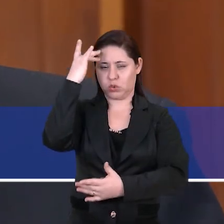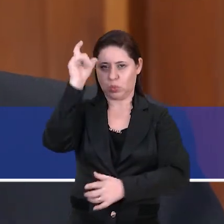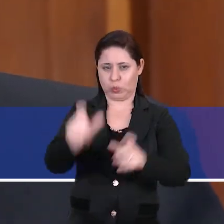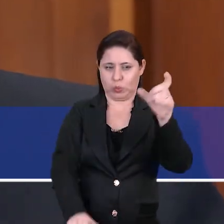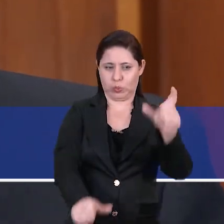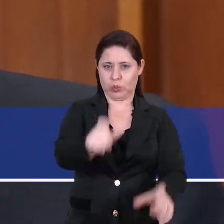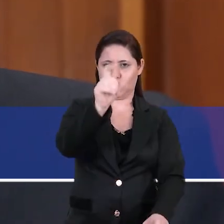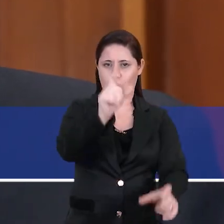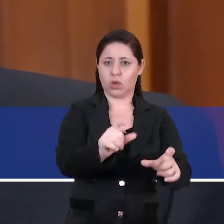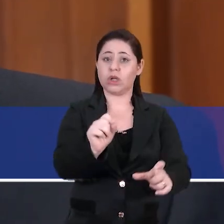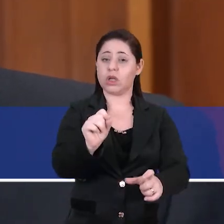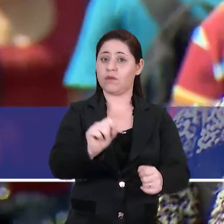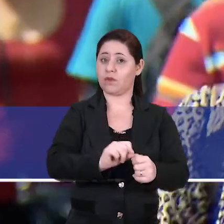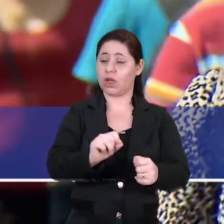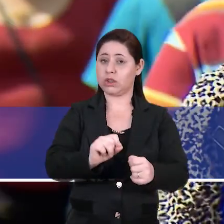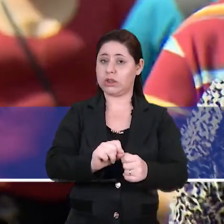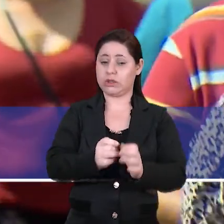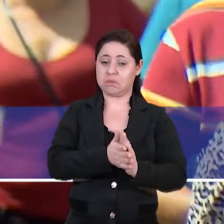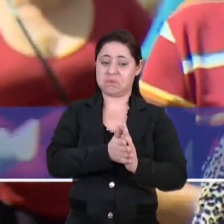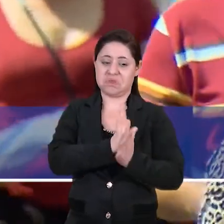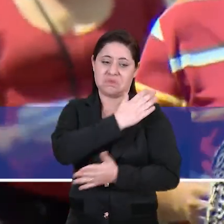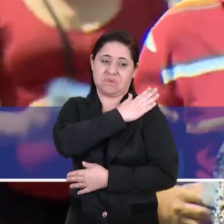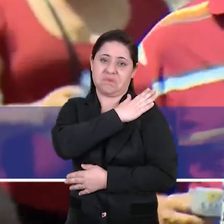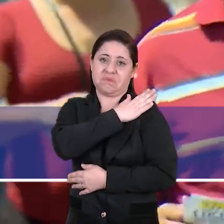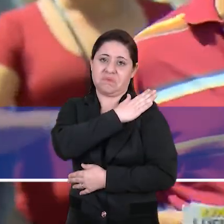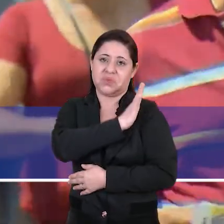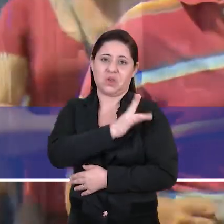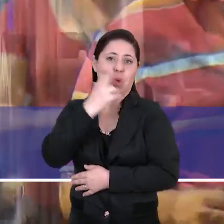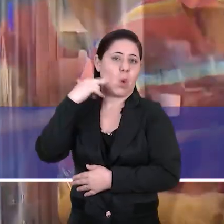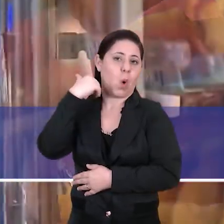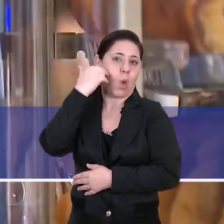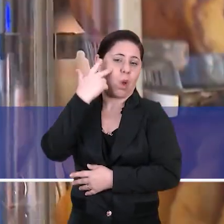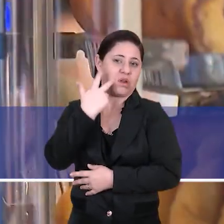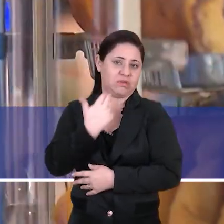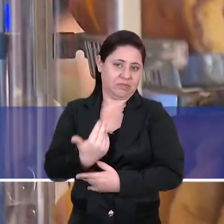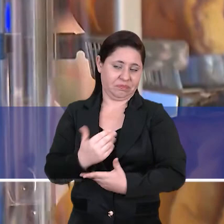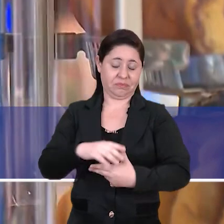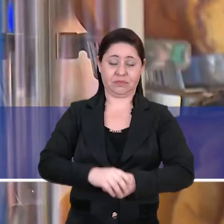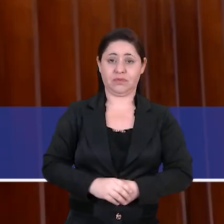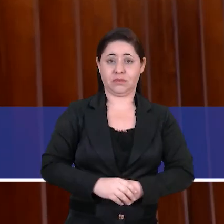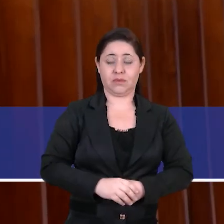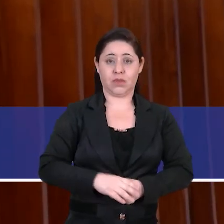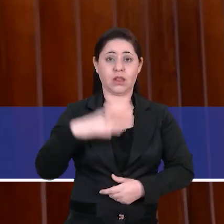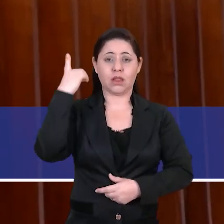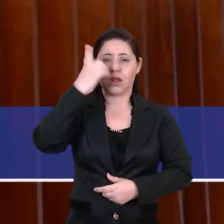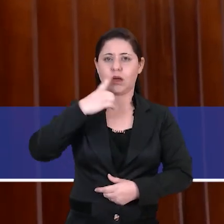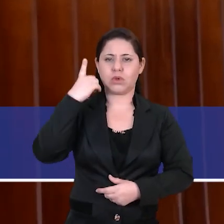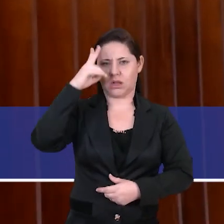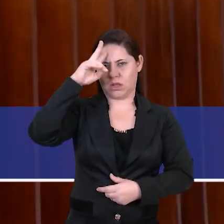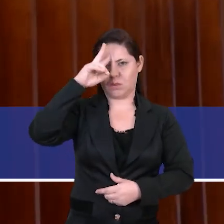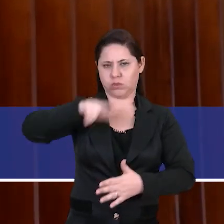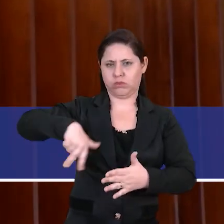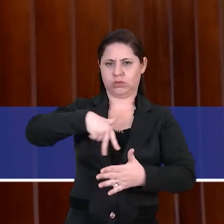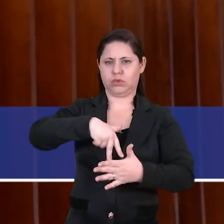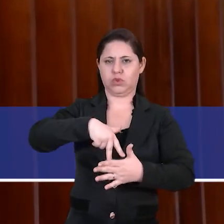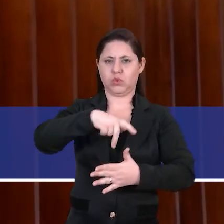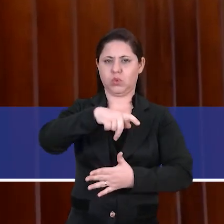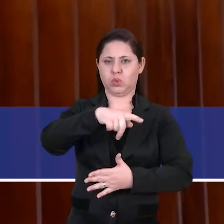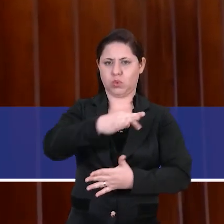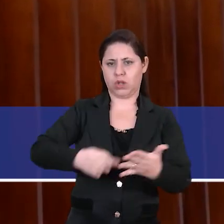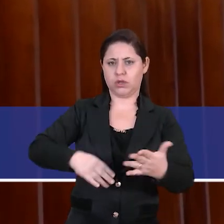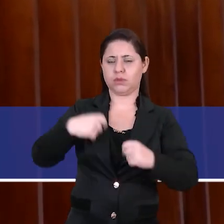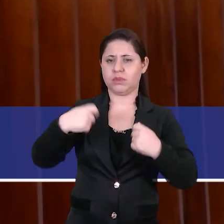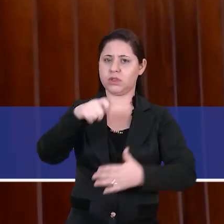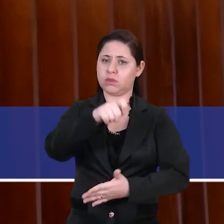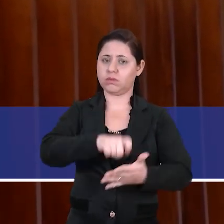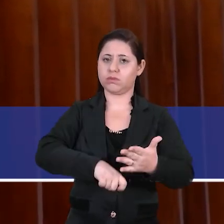pessoas físicas e jurídicas que cometem ato discriminatório por motivo de raça ou cor. O parlamentar lembrou na tribuna que o texto